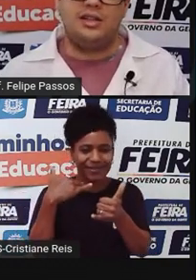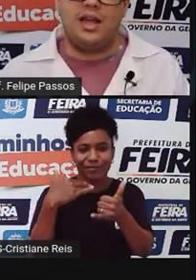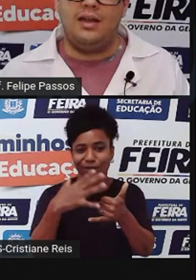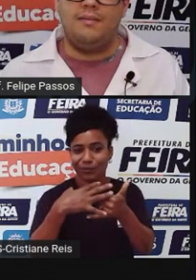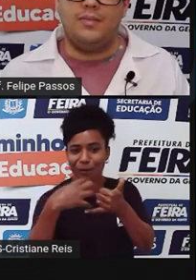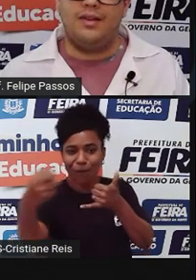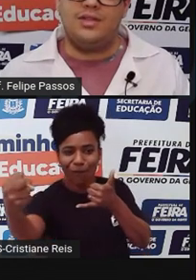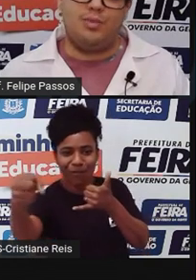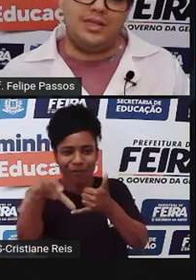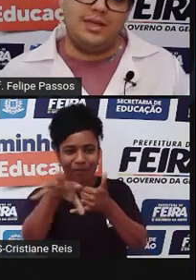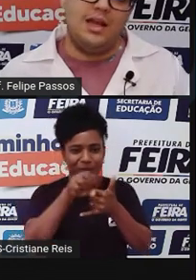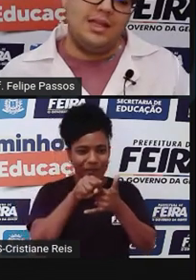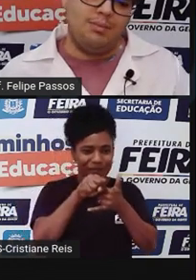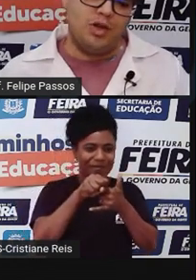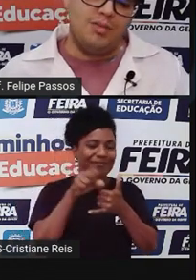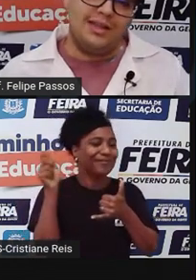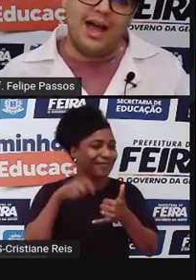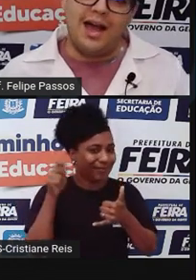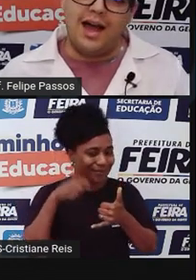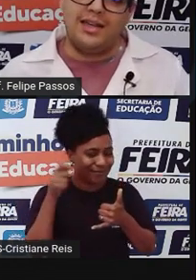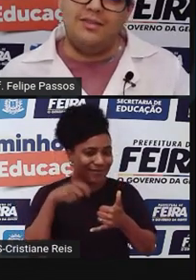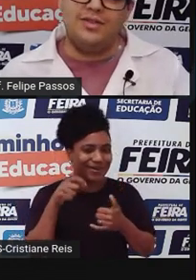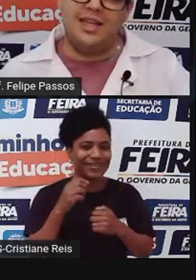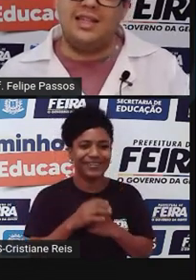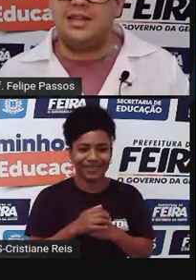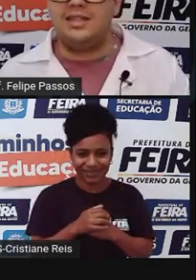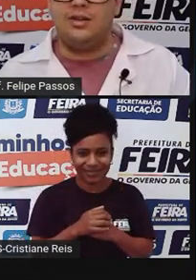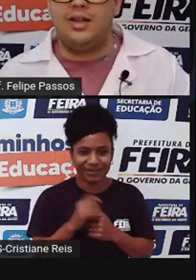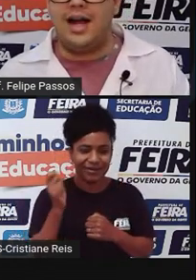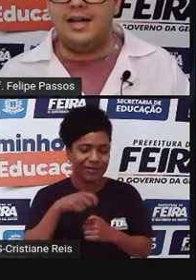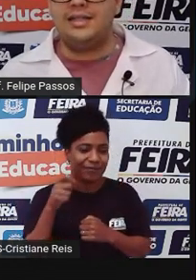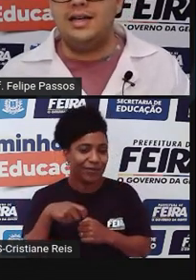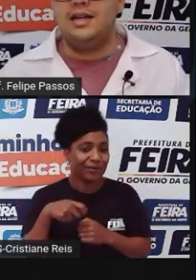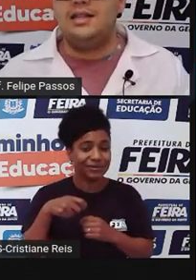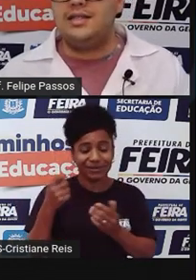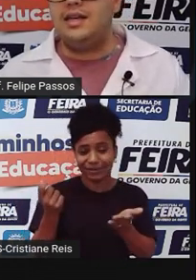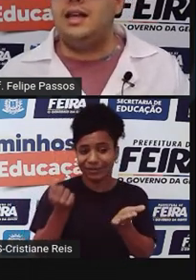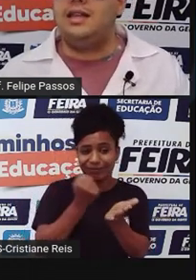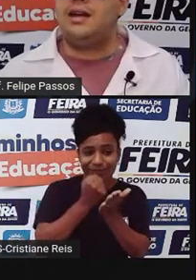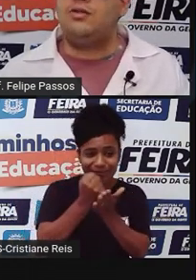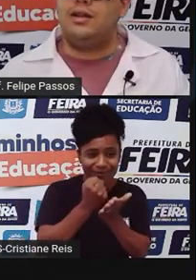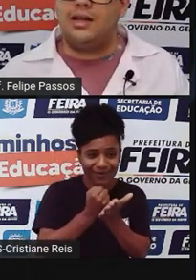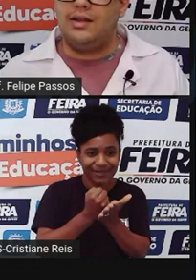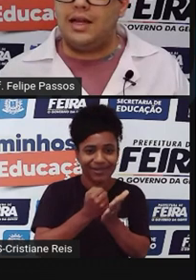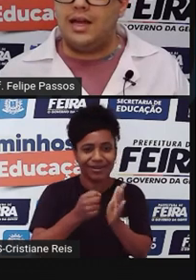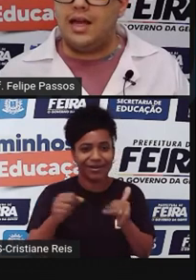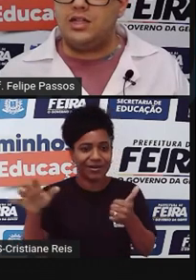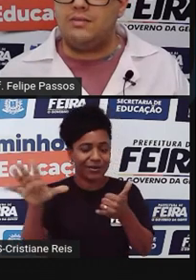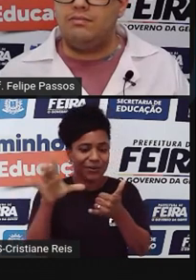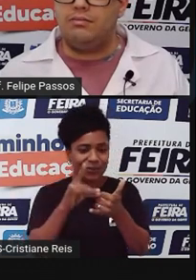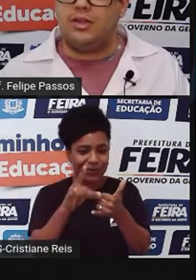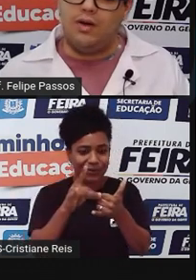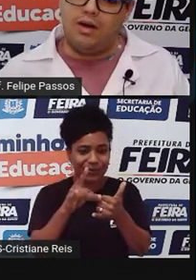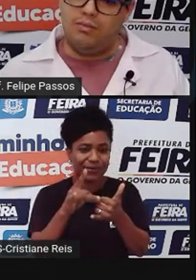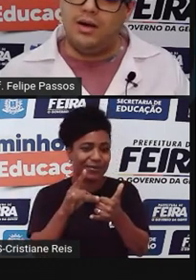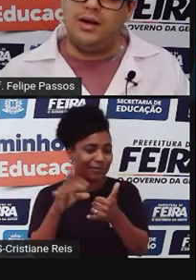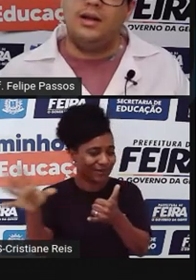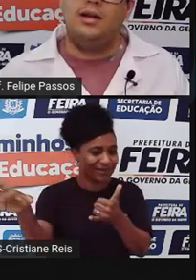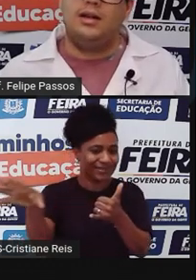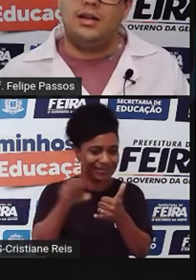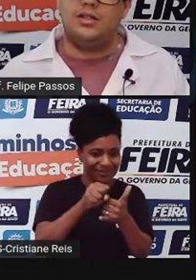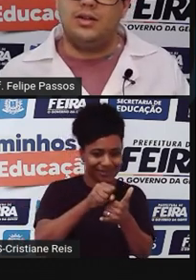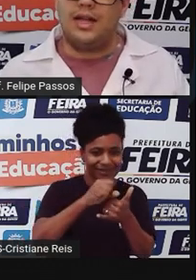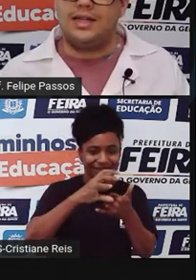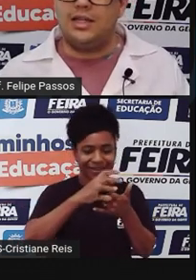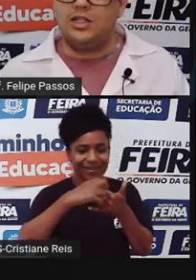todo o celular hoje em dia tem né você precisa você pode mandar arquivos entre celulares sem nem tá conectado à internet bom então é